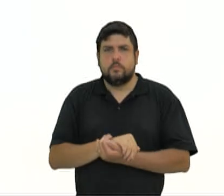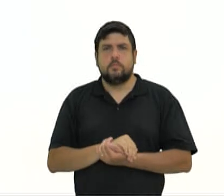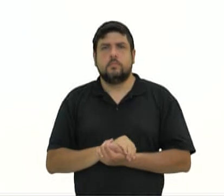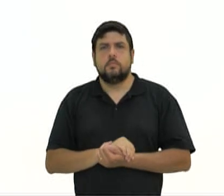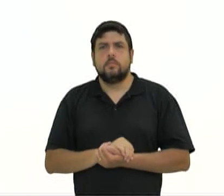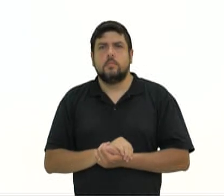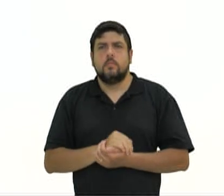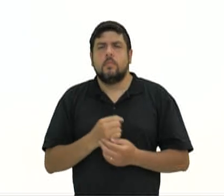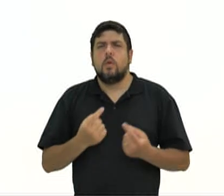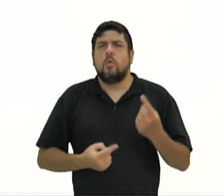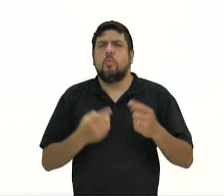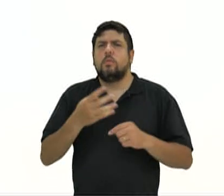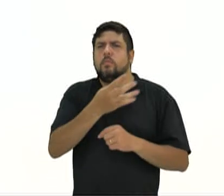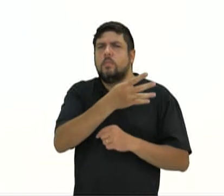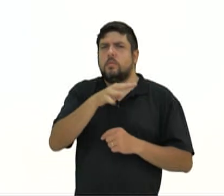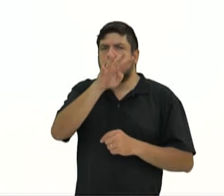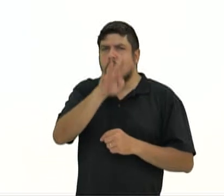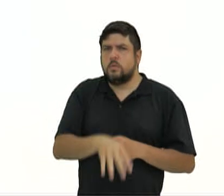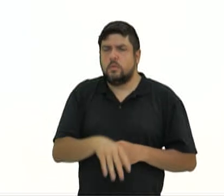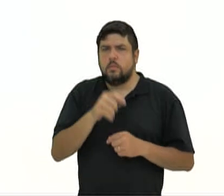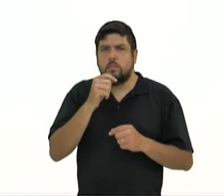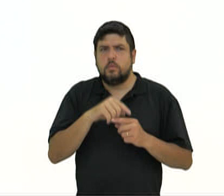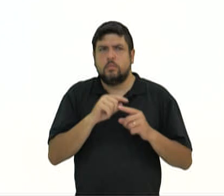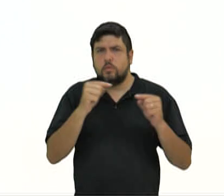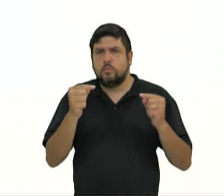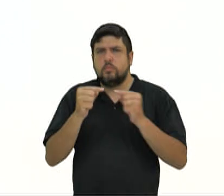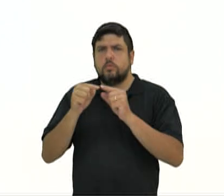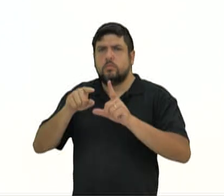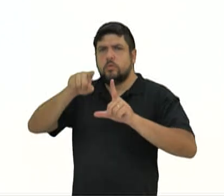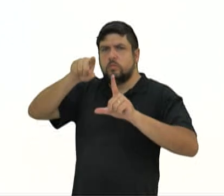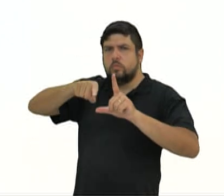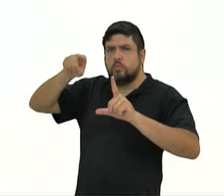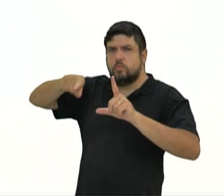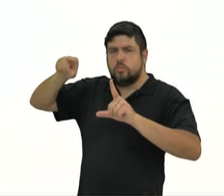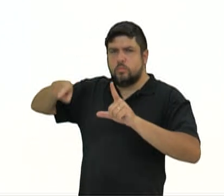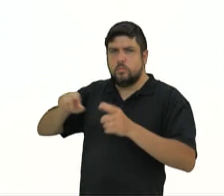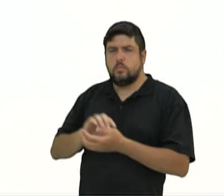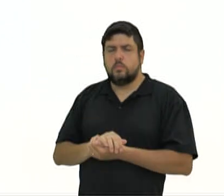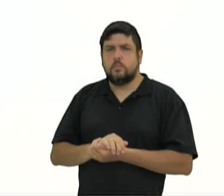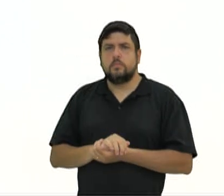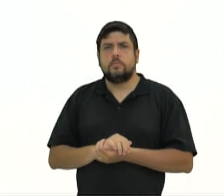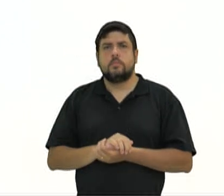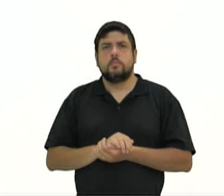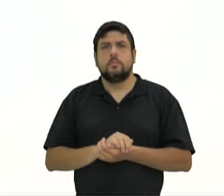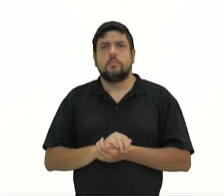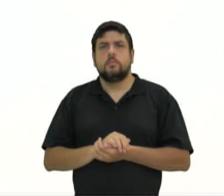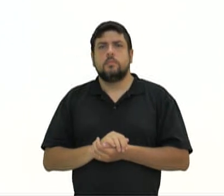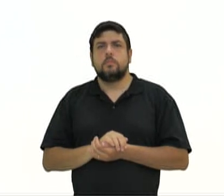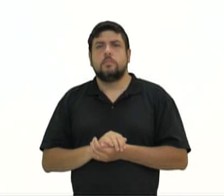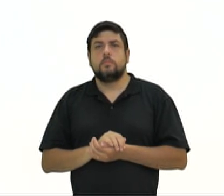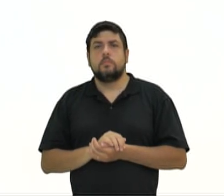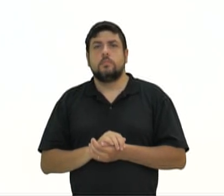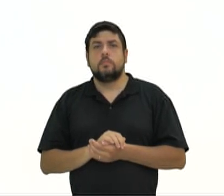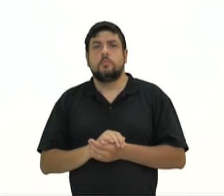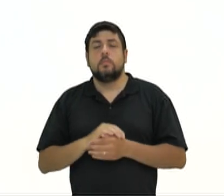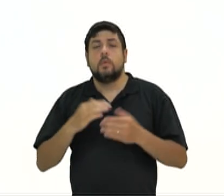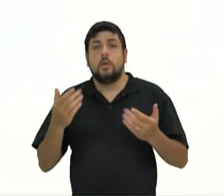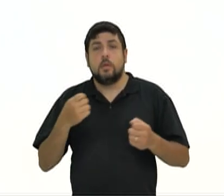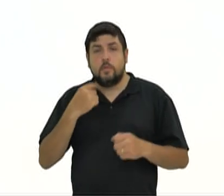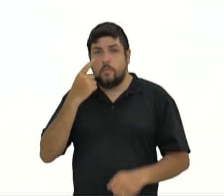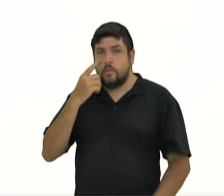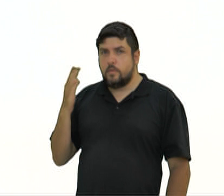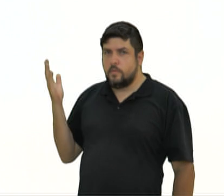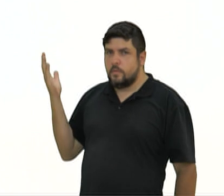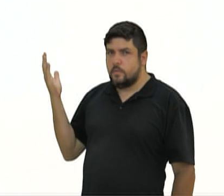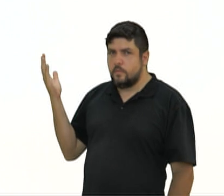que representa a relação entre os dados deste gráfico? Então, qual que é a alternativa correta em relação, né,